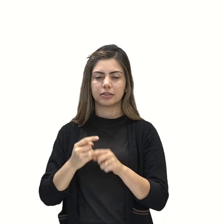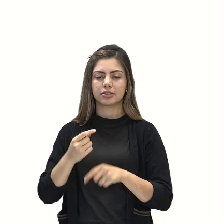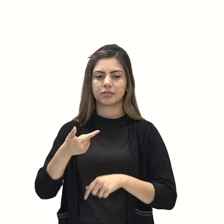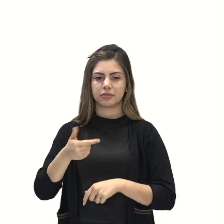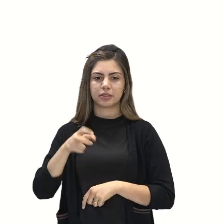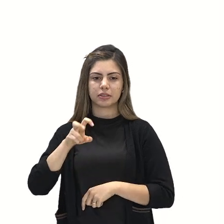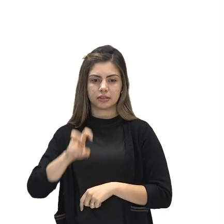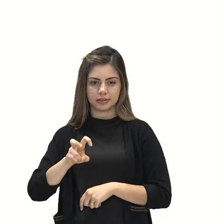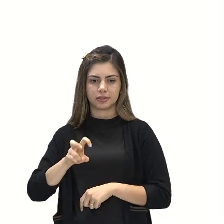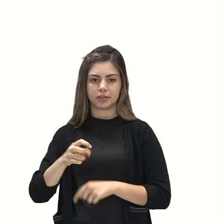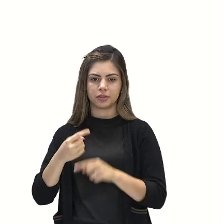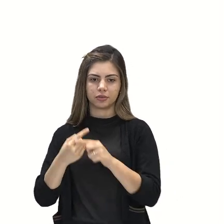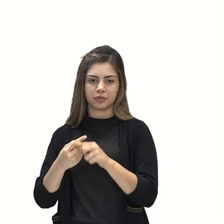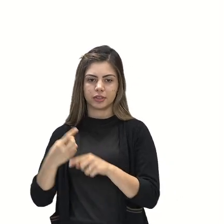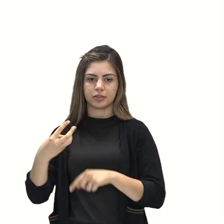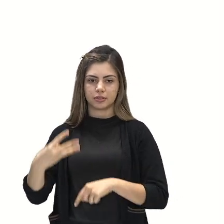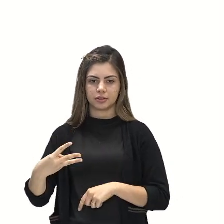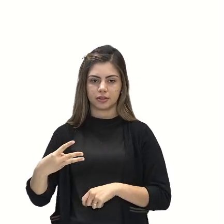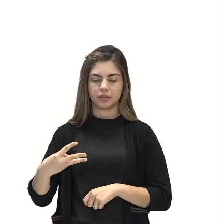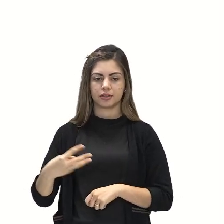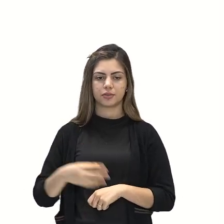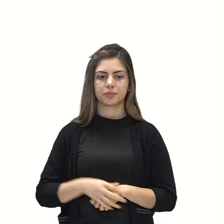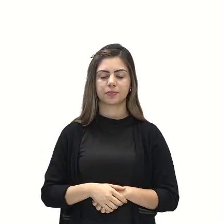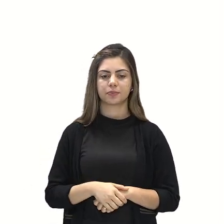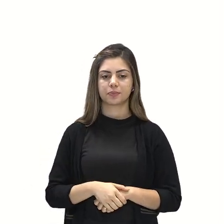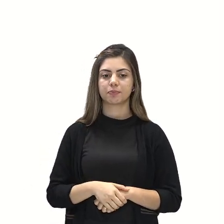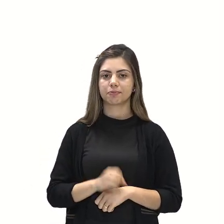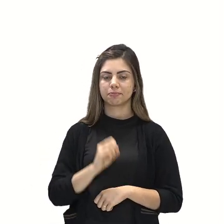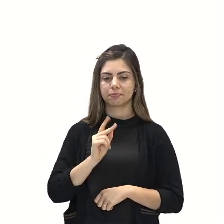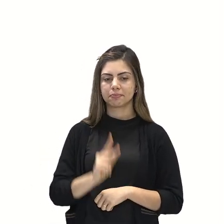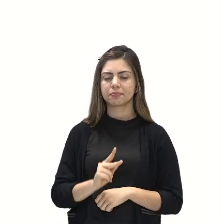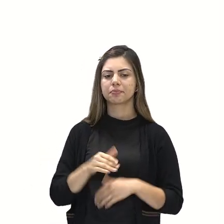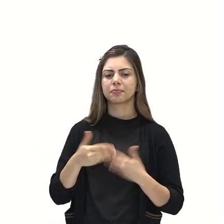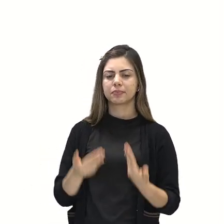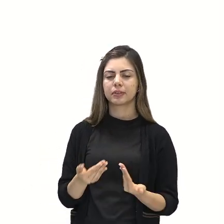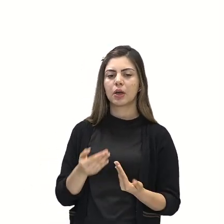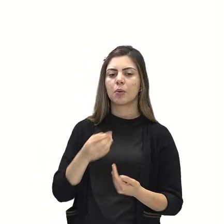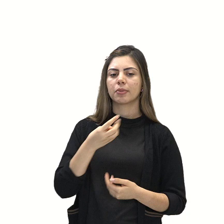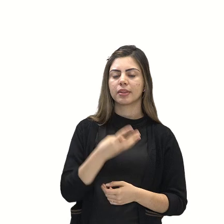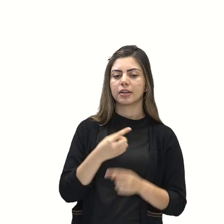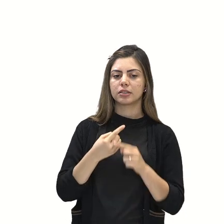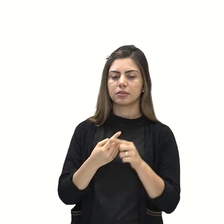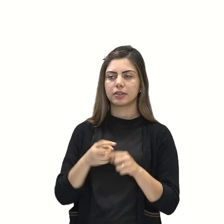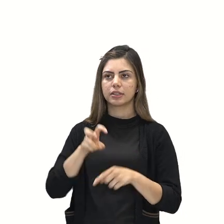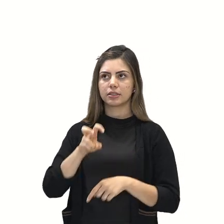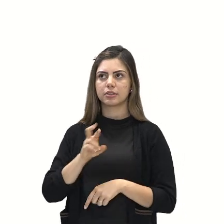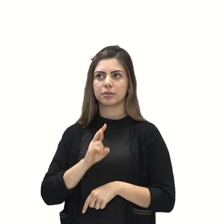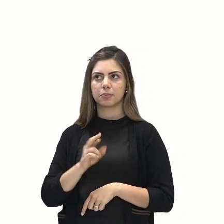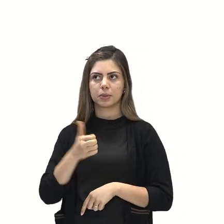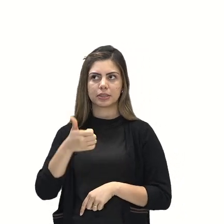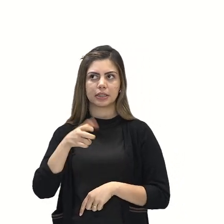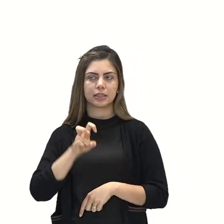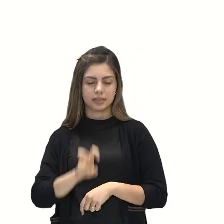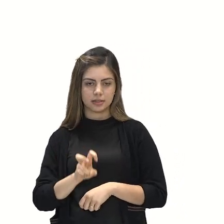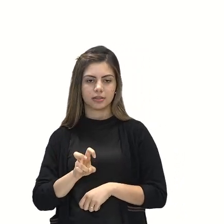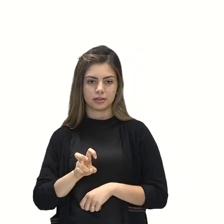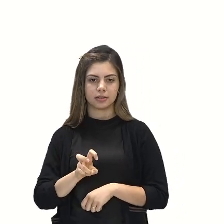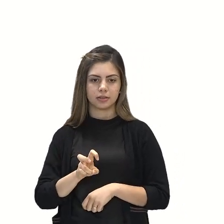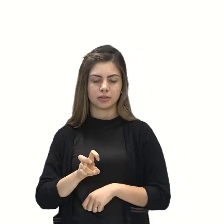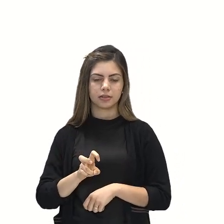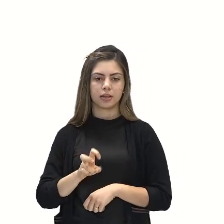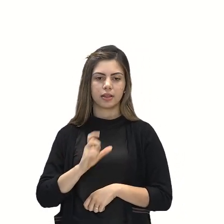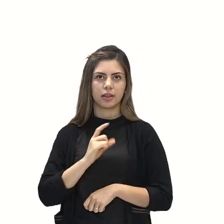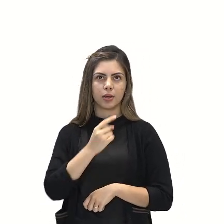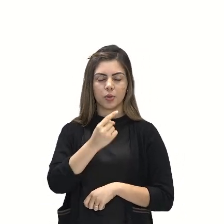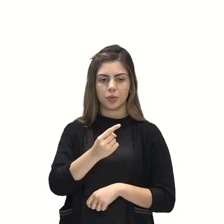25 vezes 3. Beleza? Então, 3 vezes 5 é 15, vai